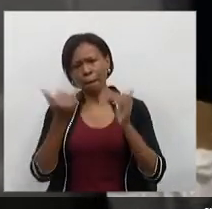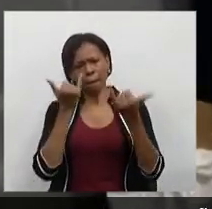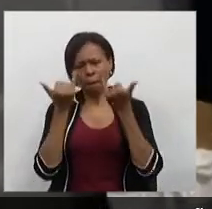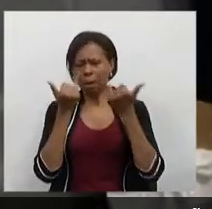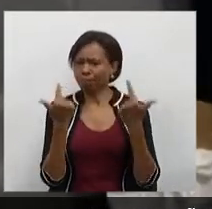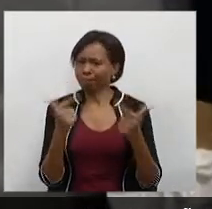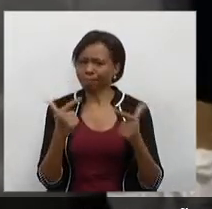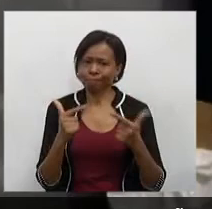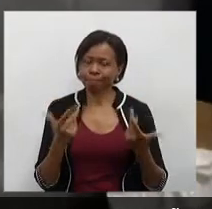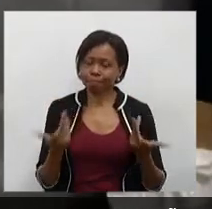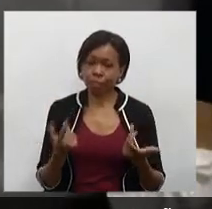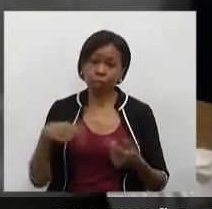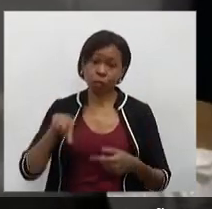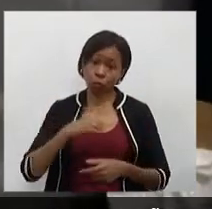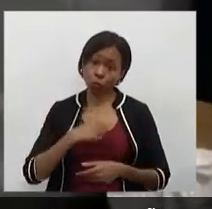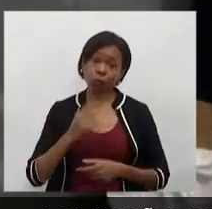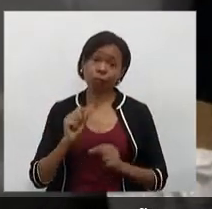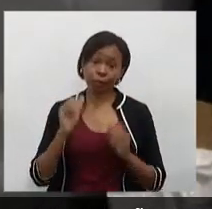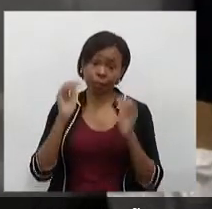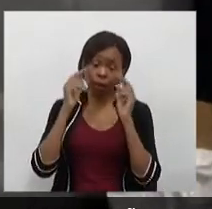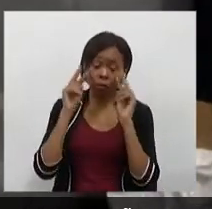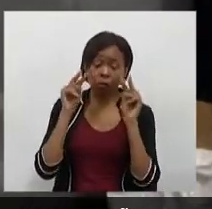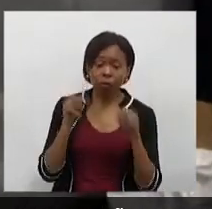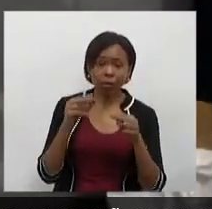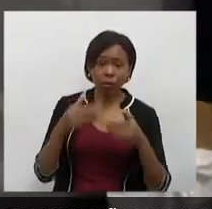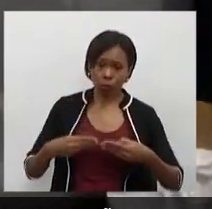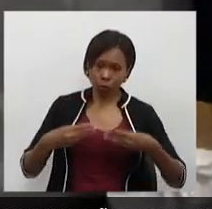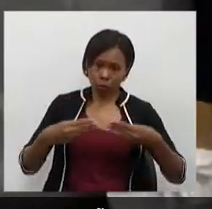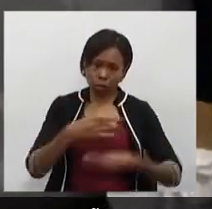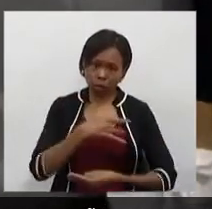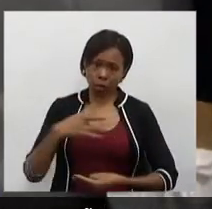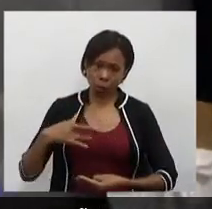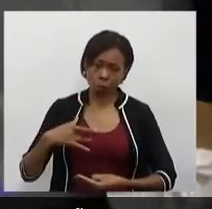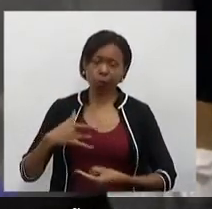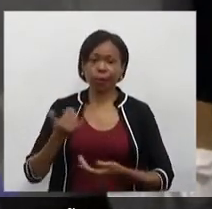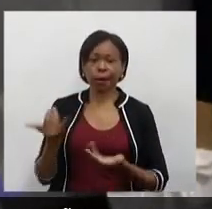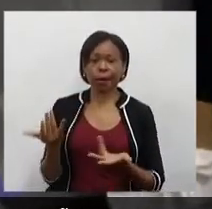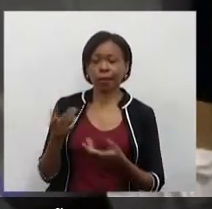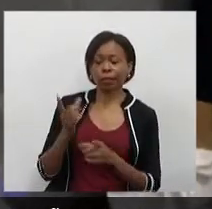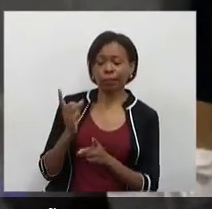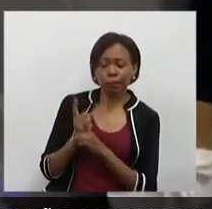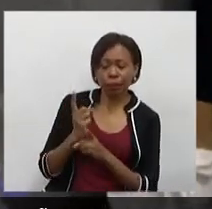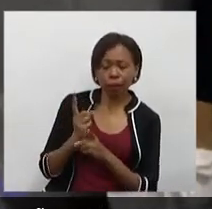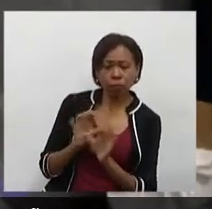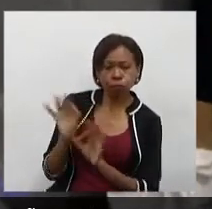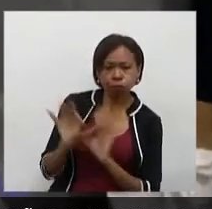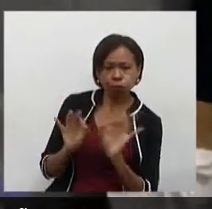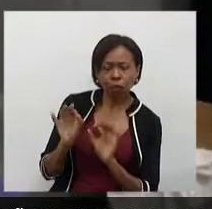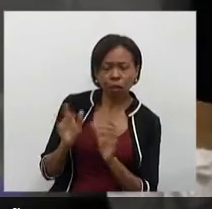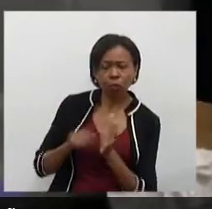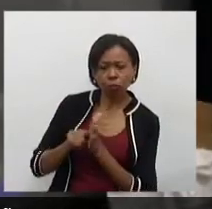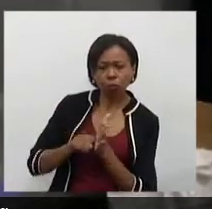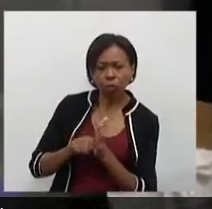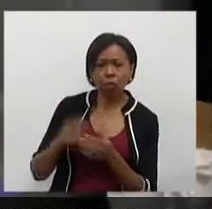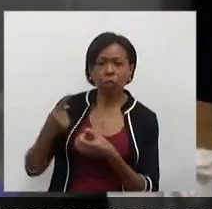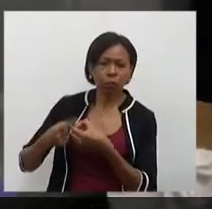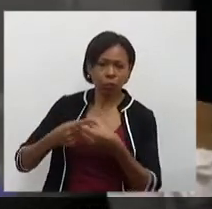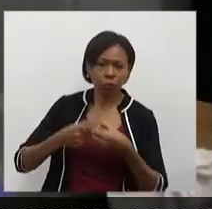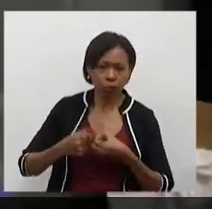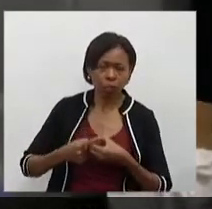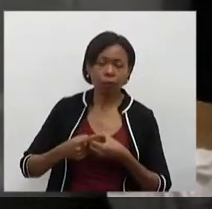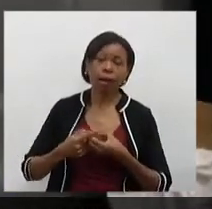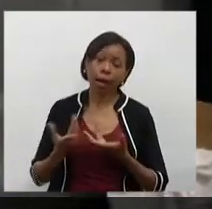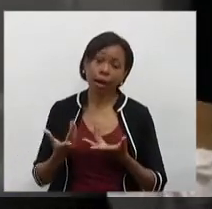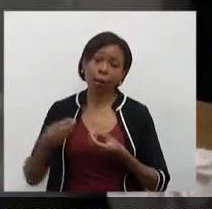dessa estimativa do Ministério, faz a verificação com o município e encaminha para o Ministério solicitando mais doses para que